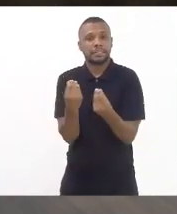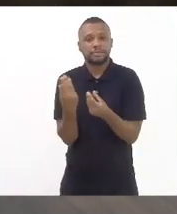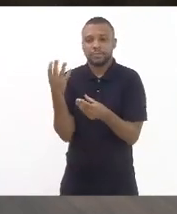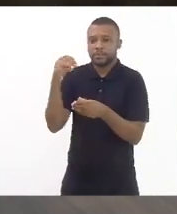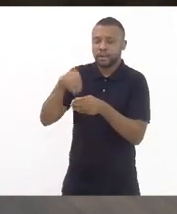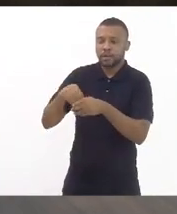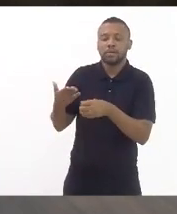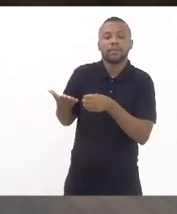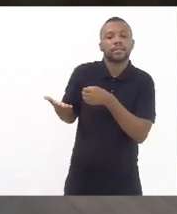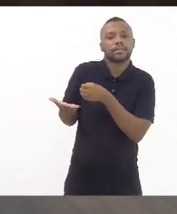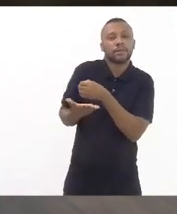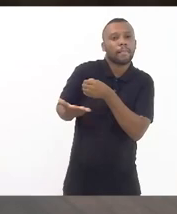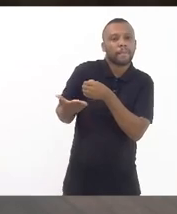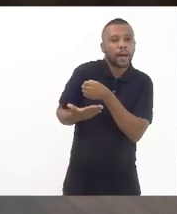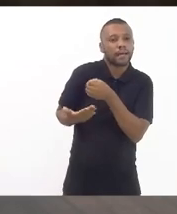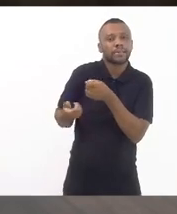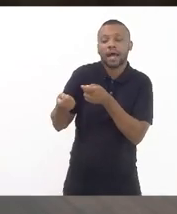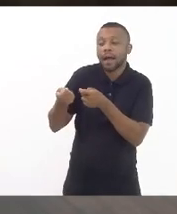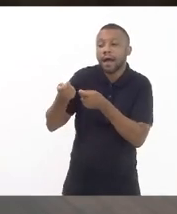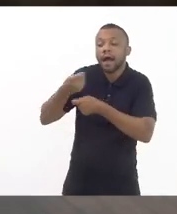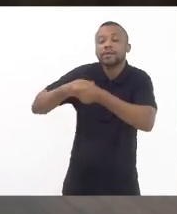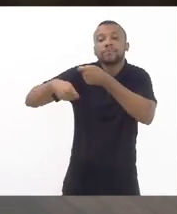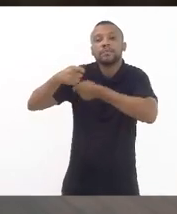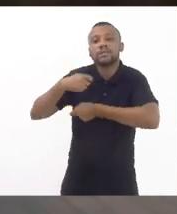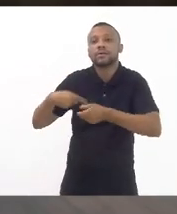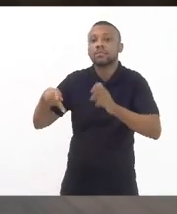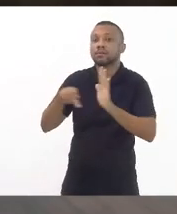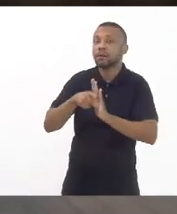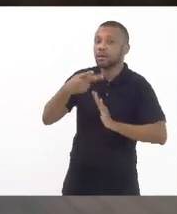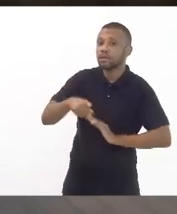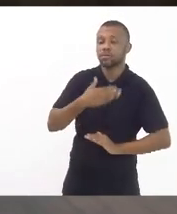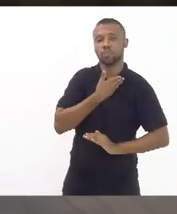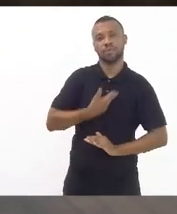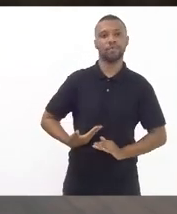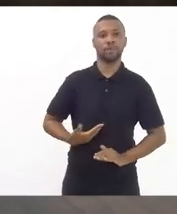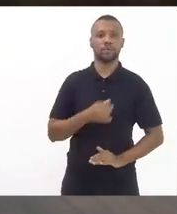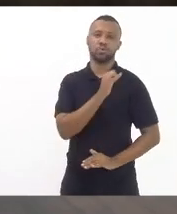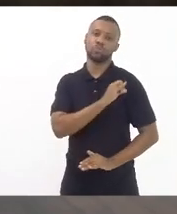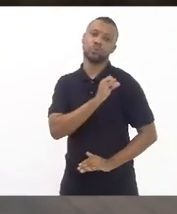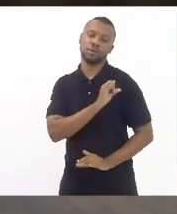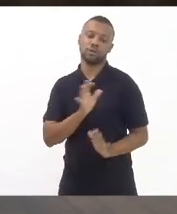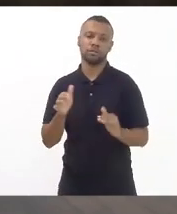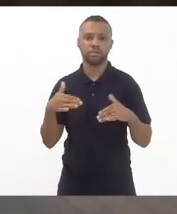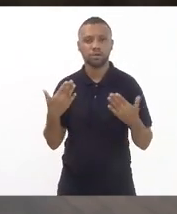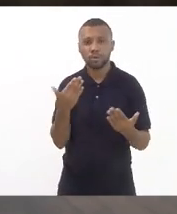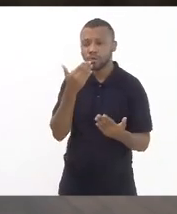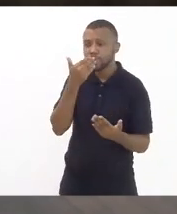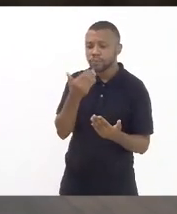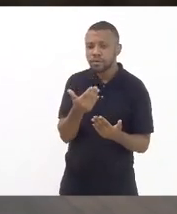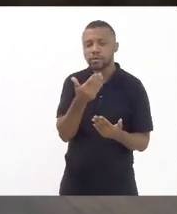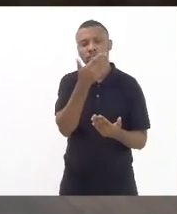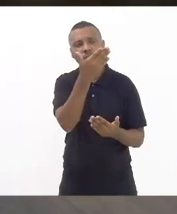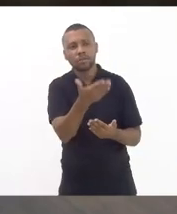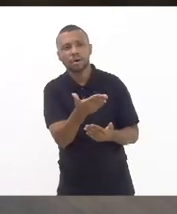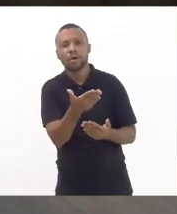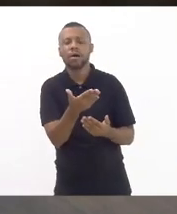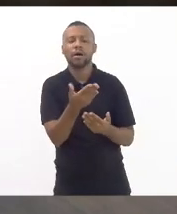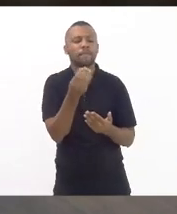administrativa do governo do Estado. Então, só pedir para o senhor para ver de que maneira a gente